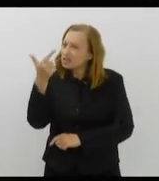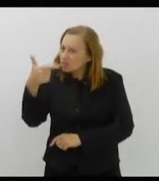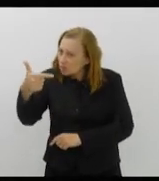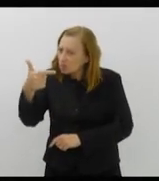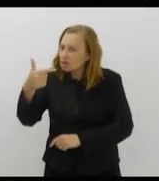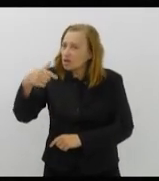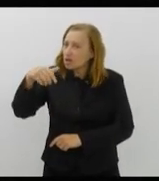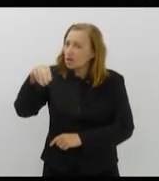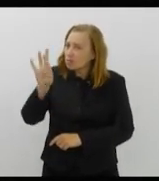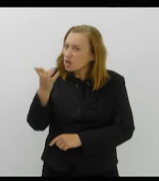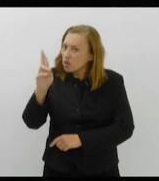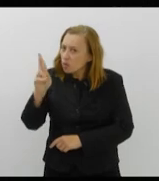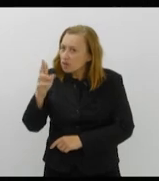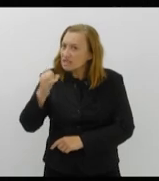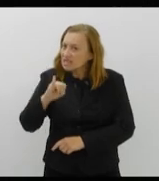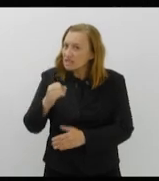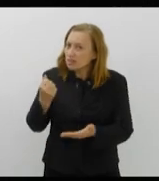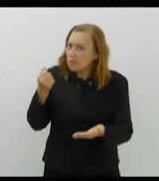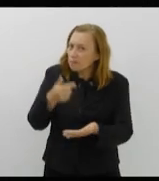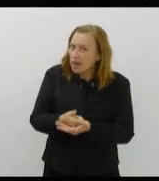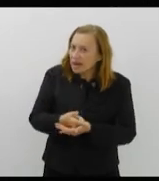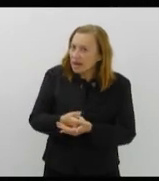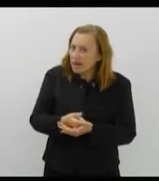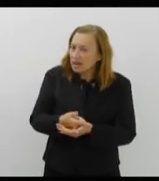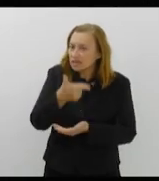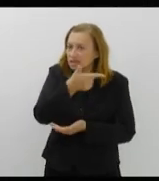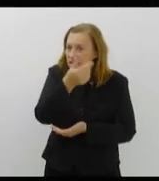bilhões se a gente pagar